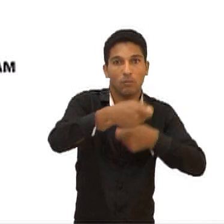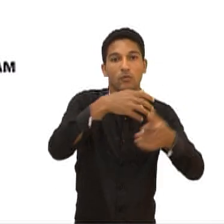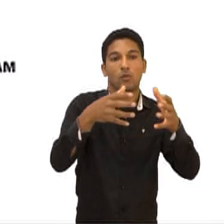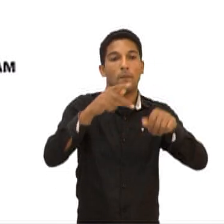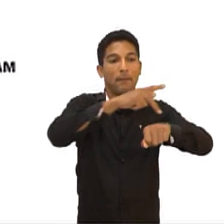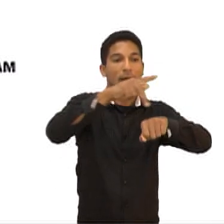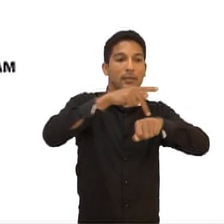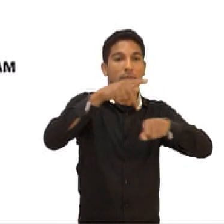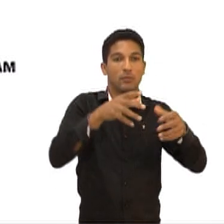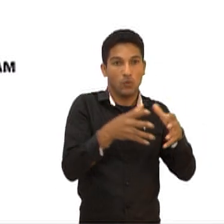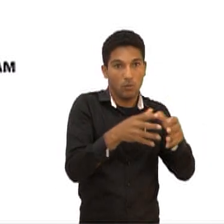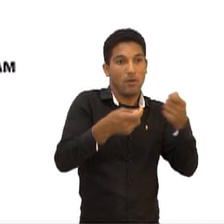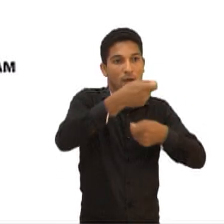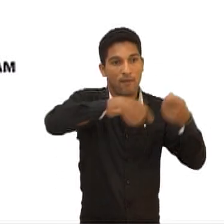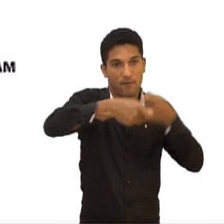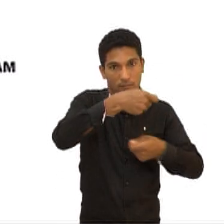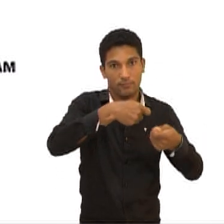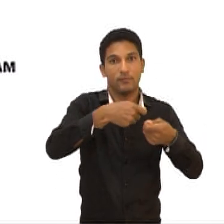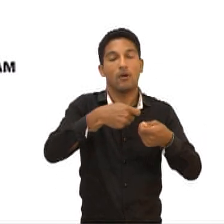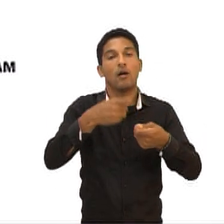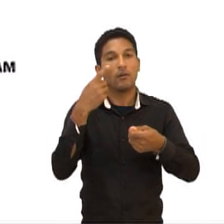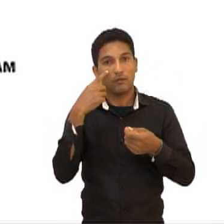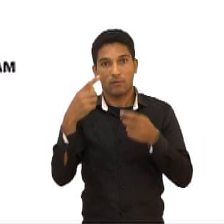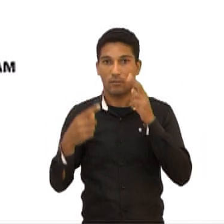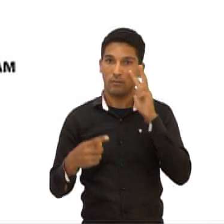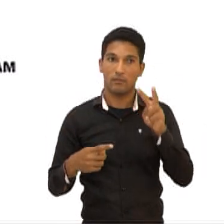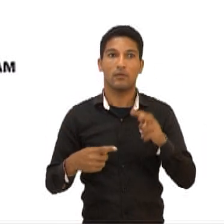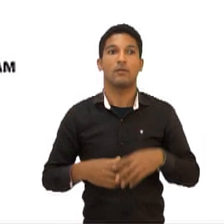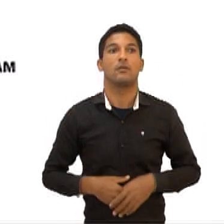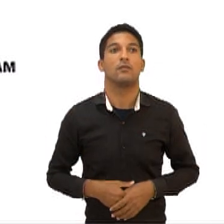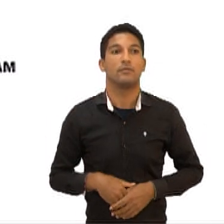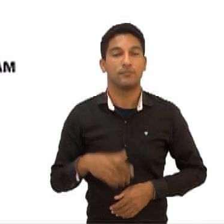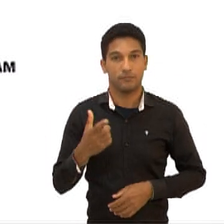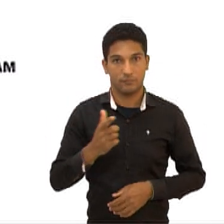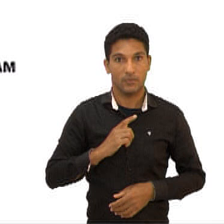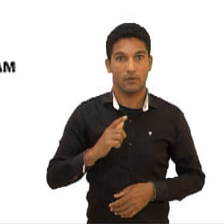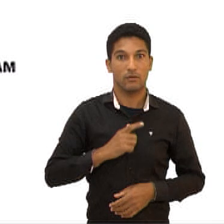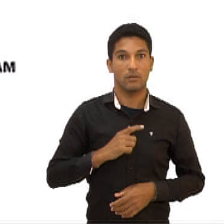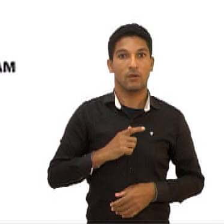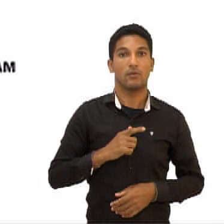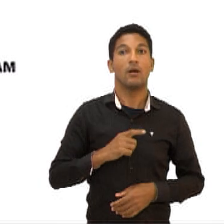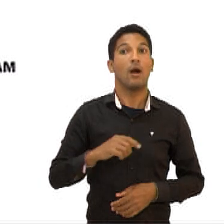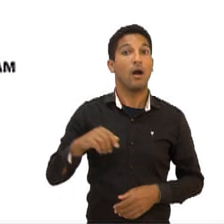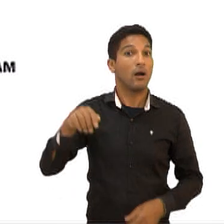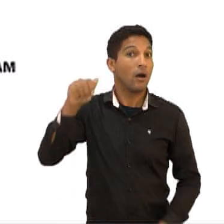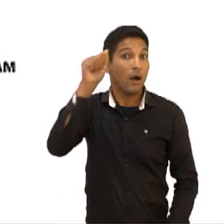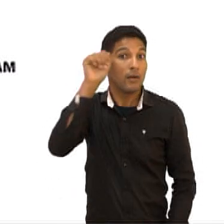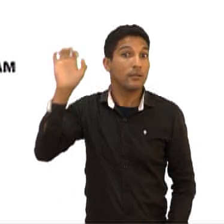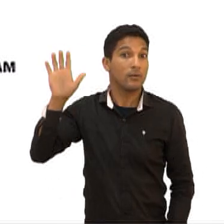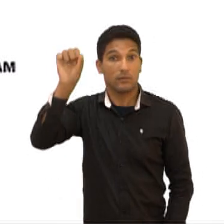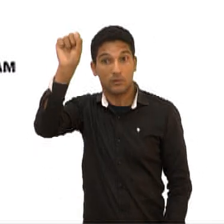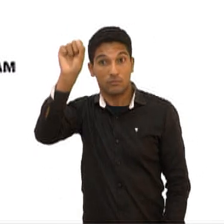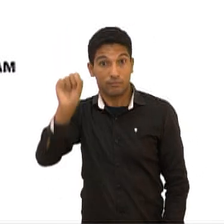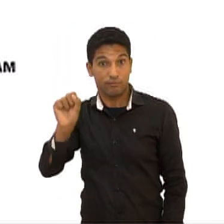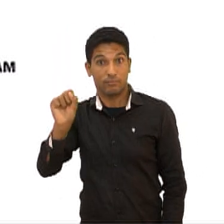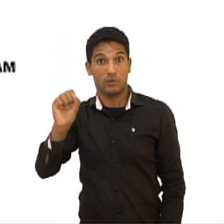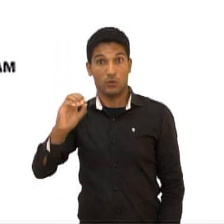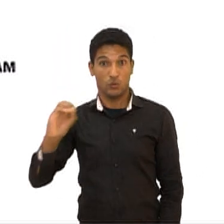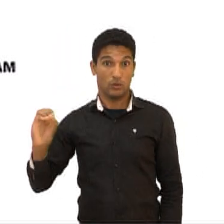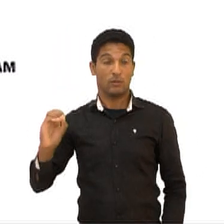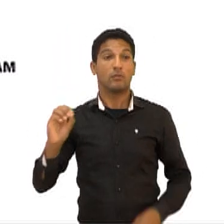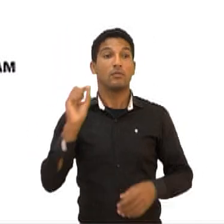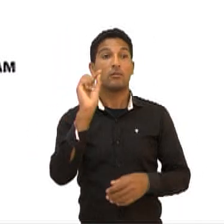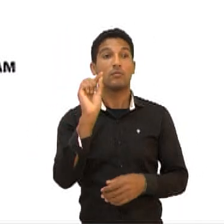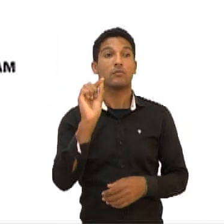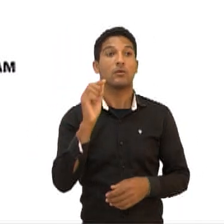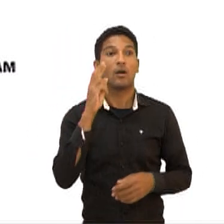né? Temos a Associação das Nações do Sudeste Asiático, a ASEAN, que mantém esses povos aqui, né,